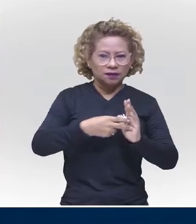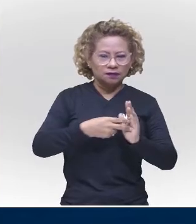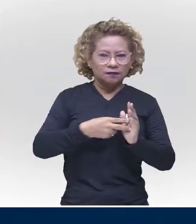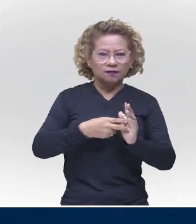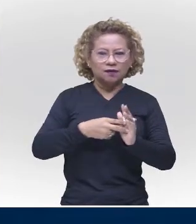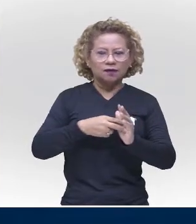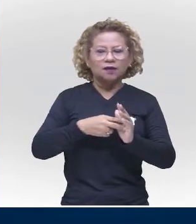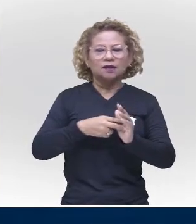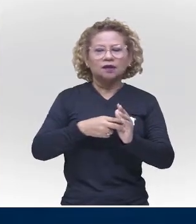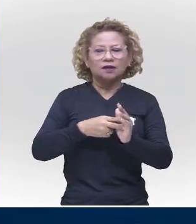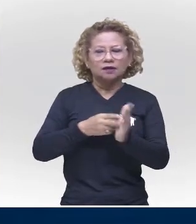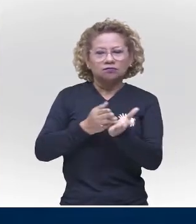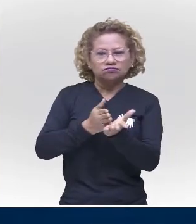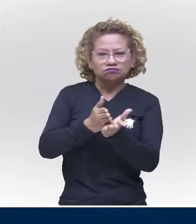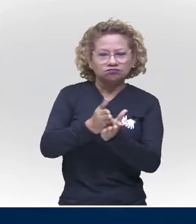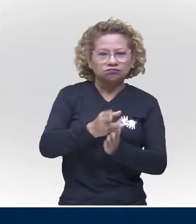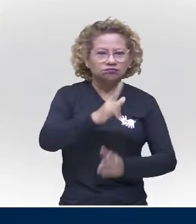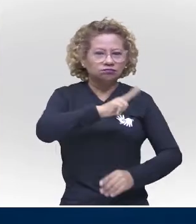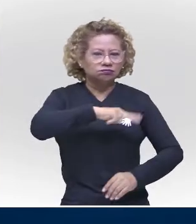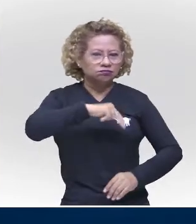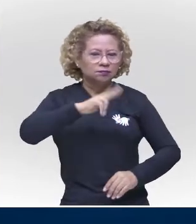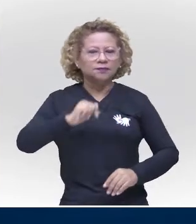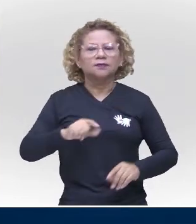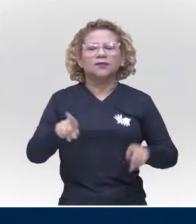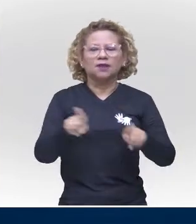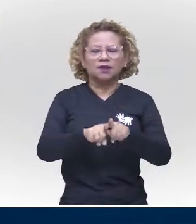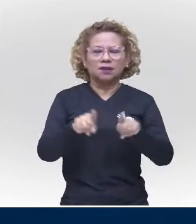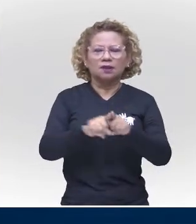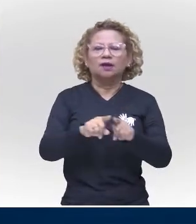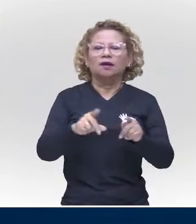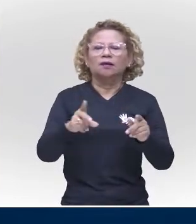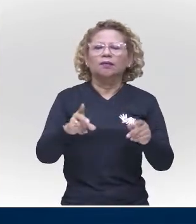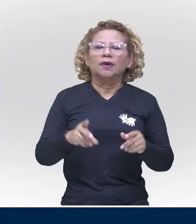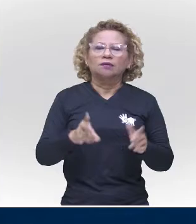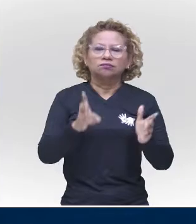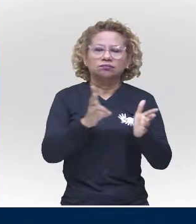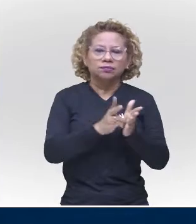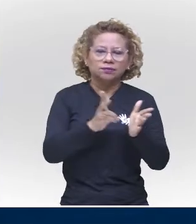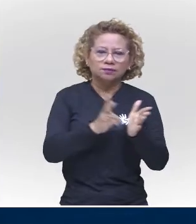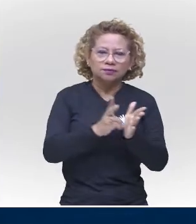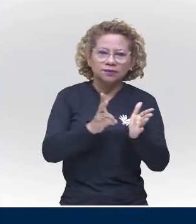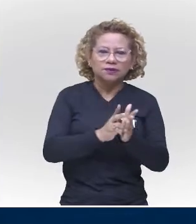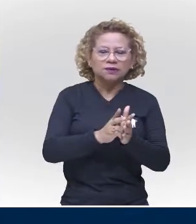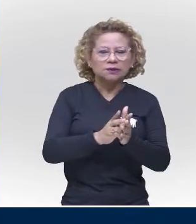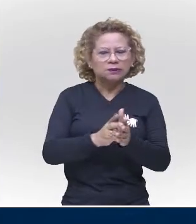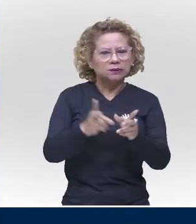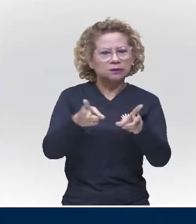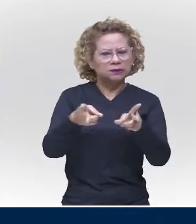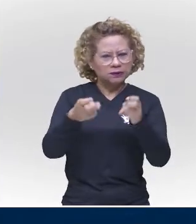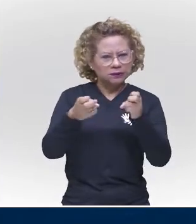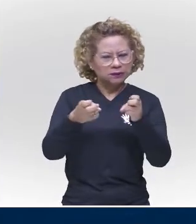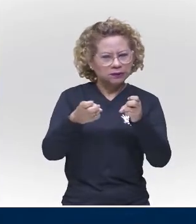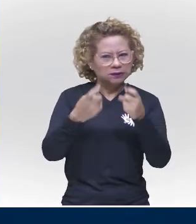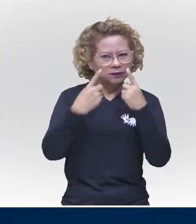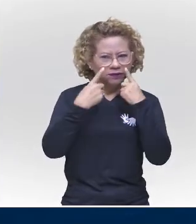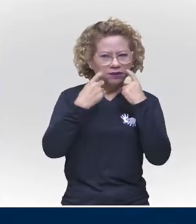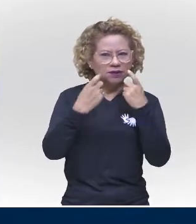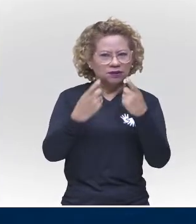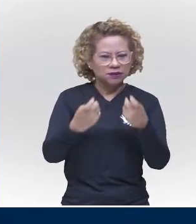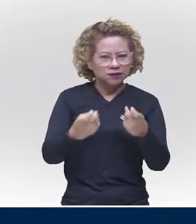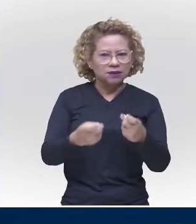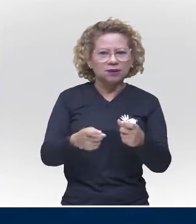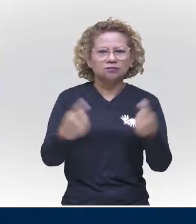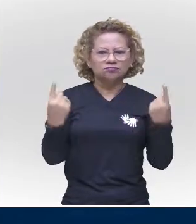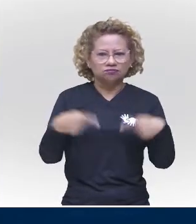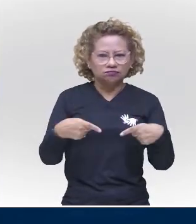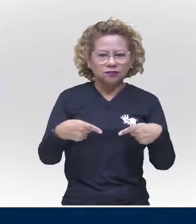nós estudamos a respeito das lutas indígenas, muito interessante. E depois, por último, nós vimos